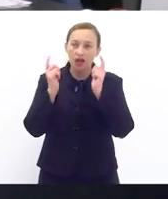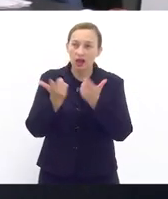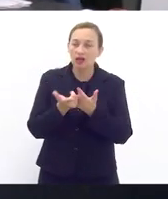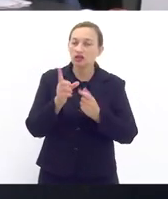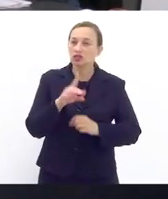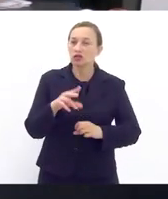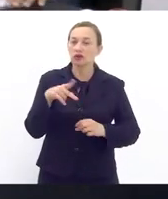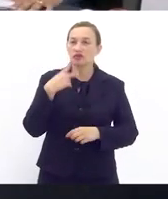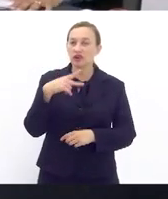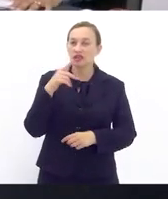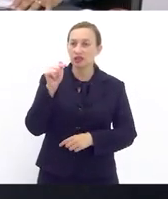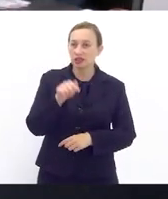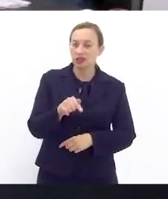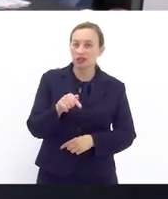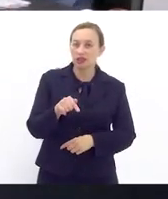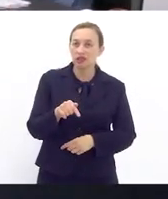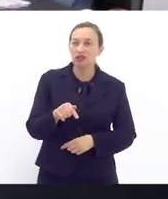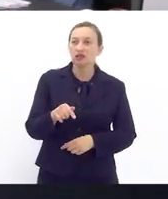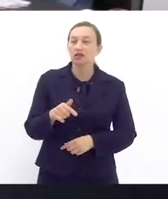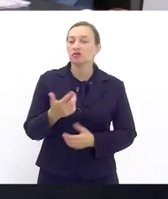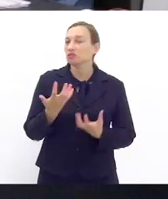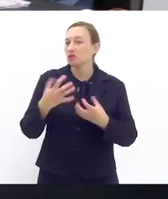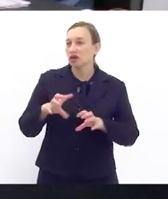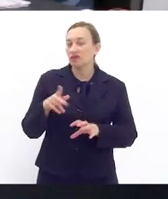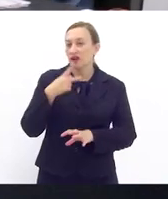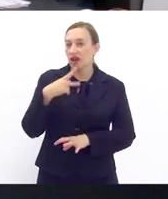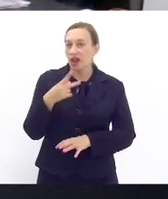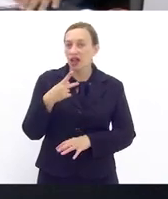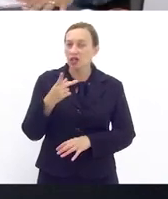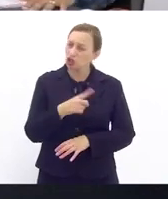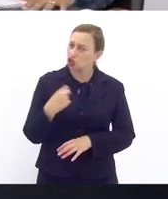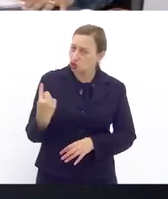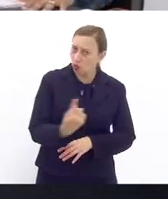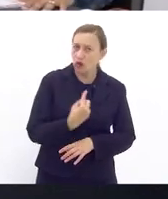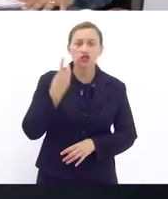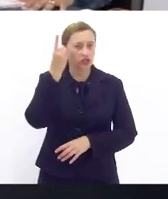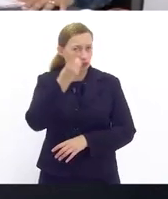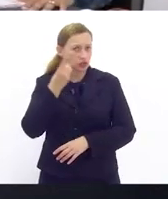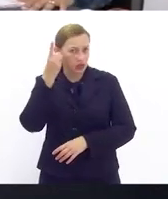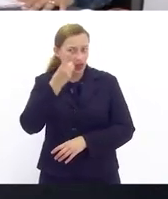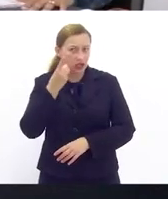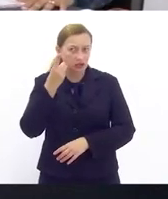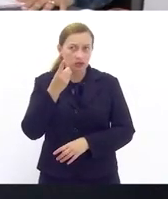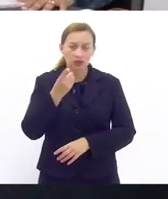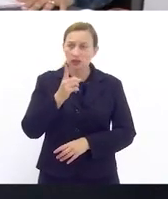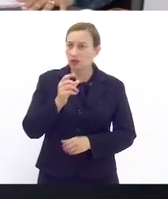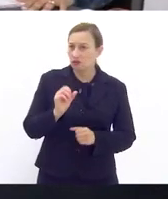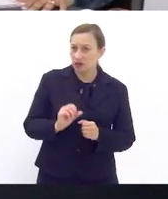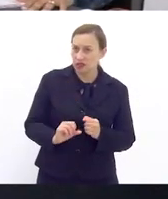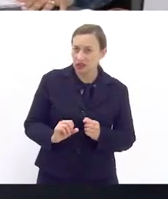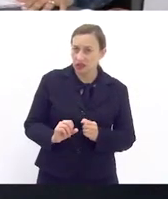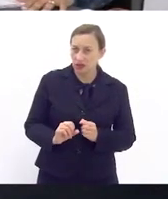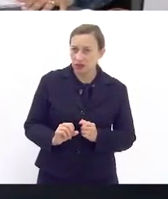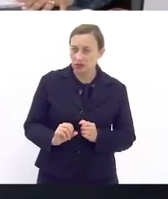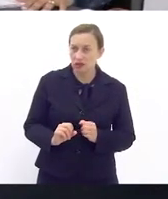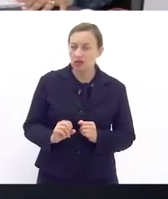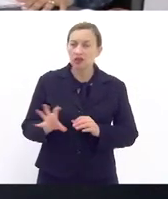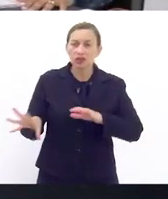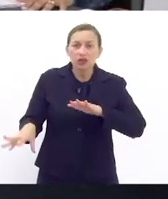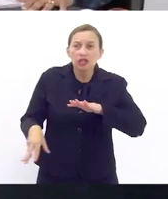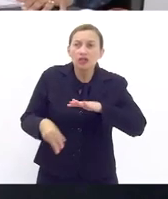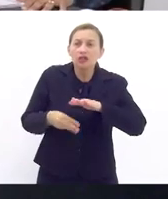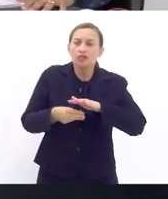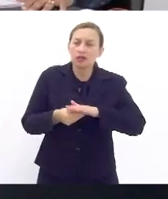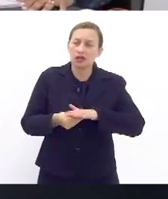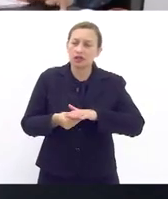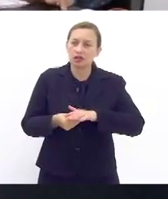esse questionamento aqui isso também não quer dizer que nós deputados não façamos emendas isso